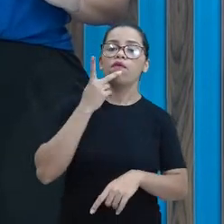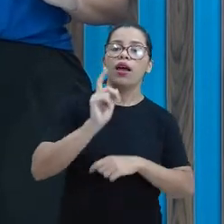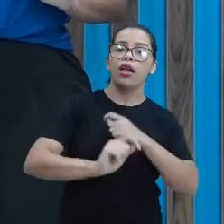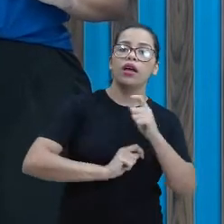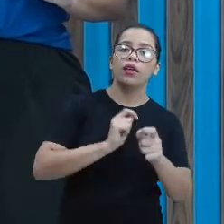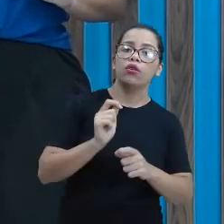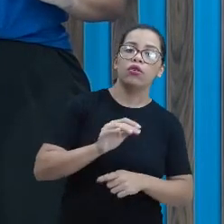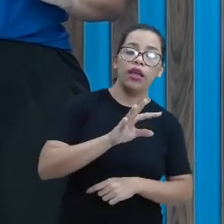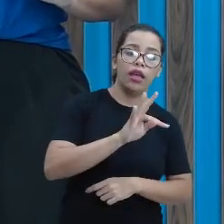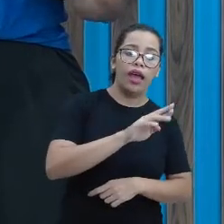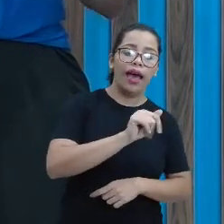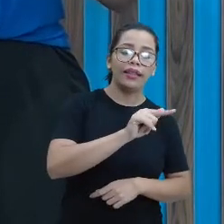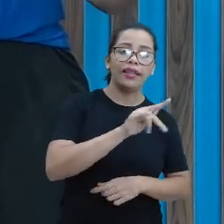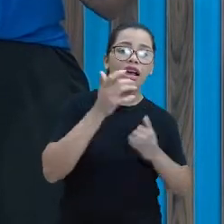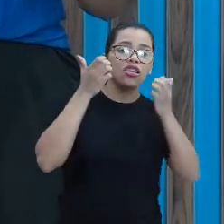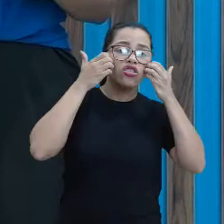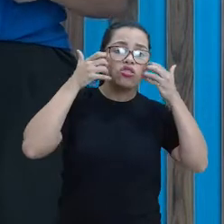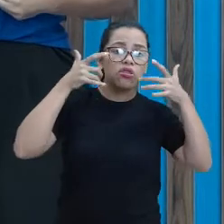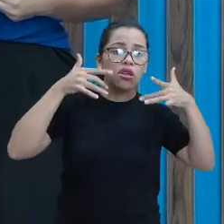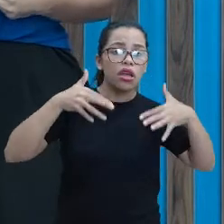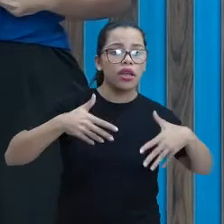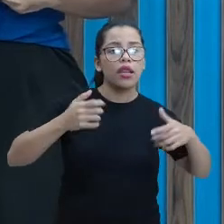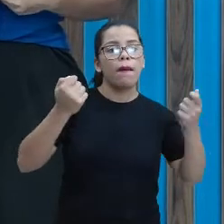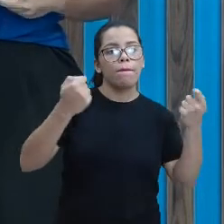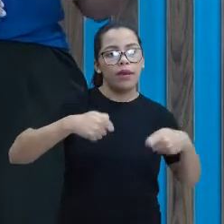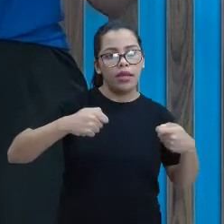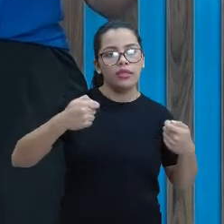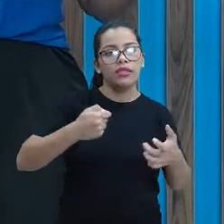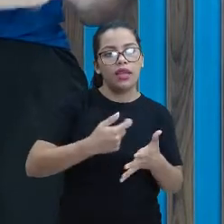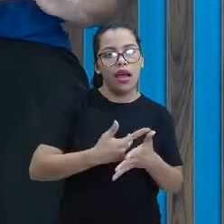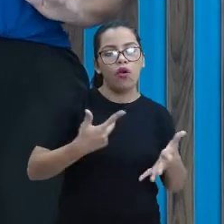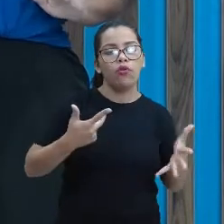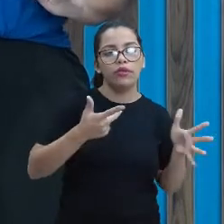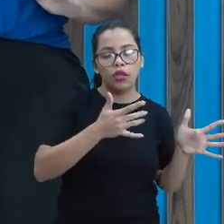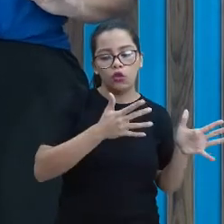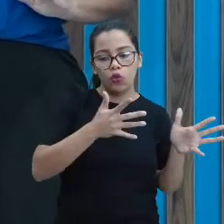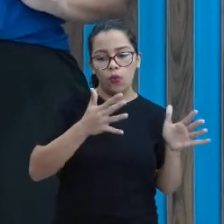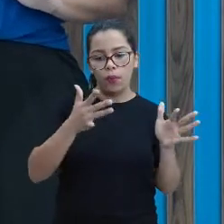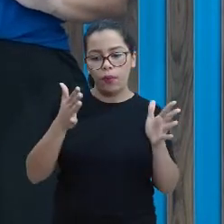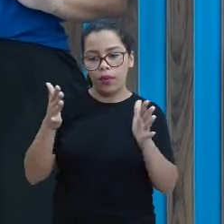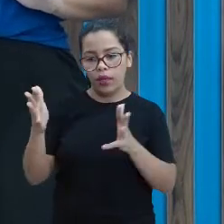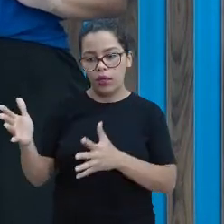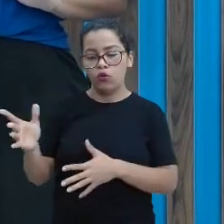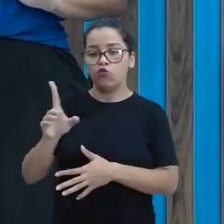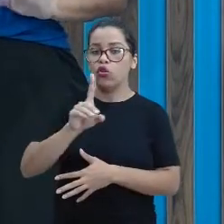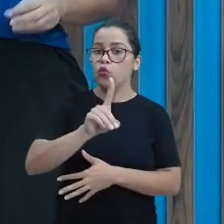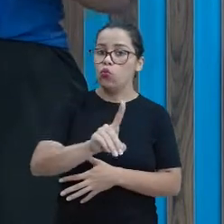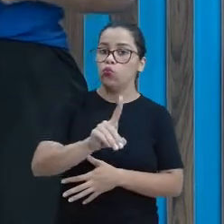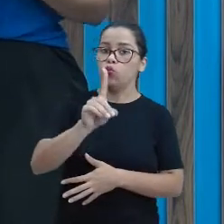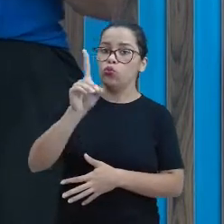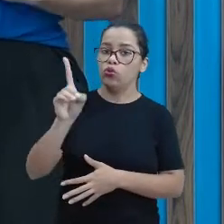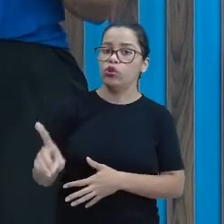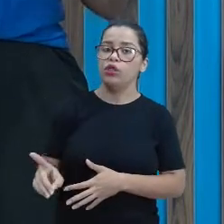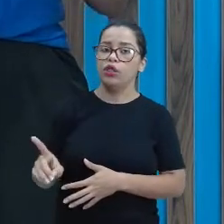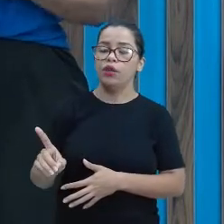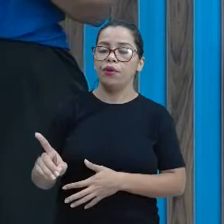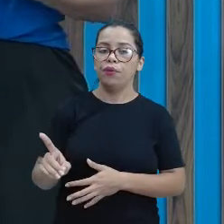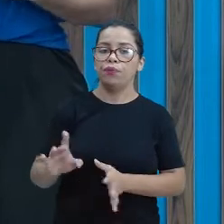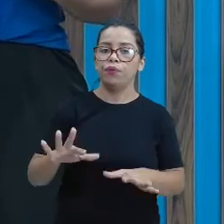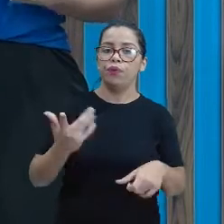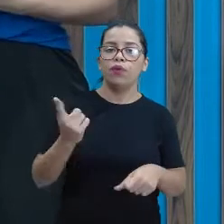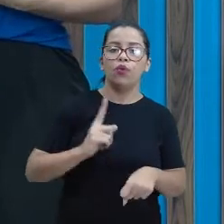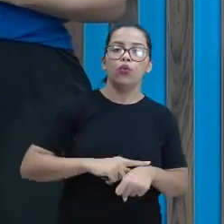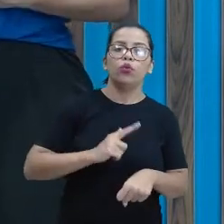dia. Mas ele não fala um dia, ele diz na jornada do sol. Então, o tempo, ele é um